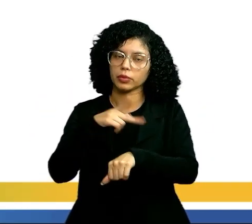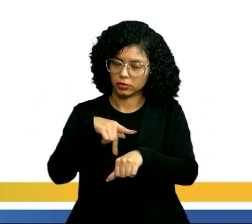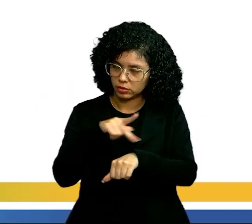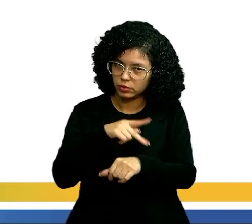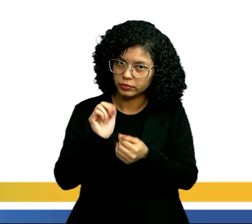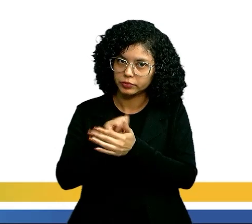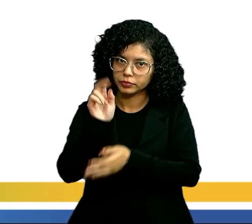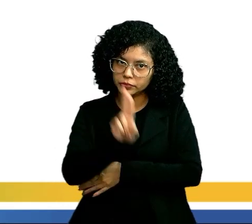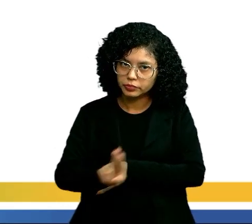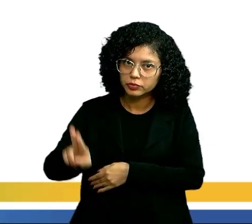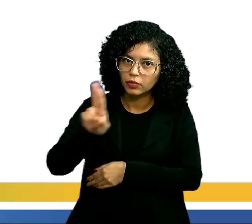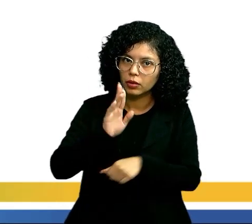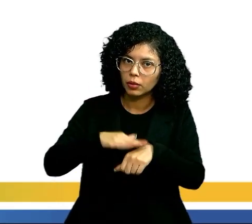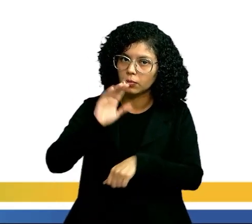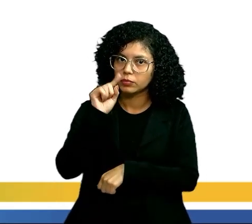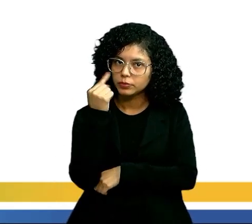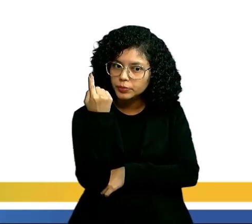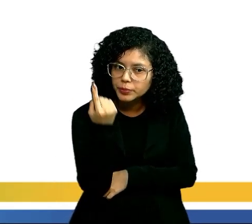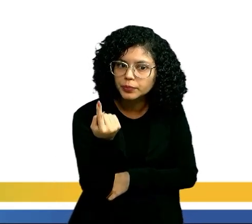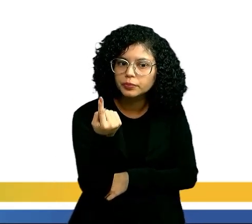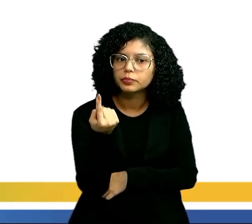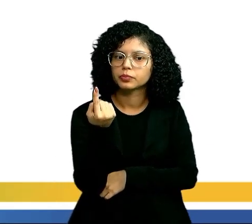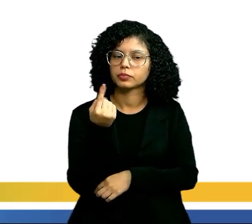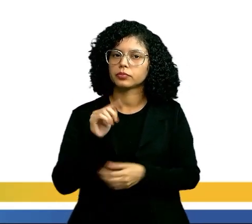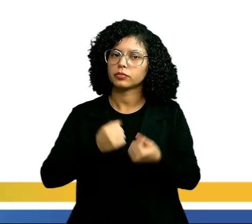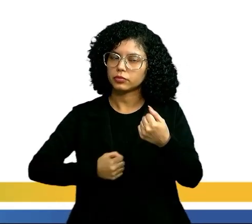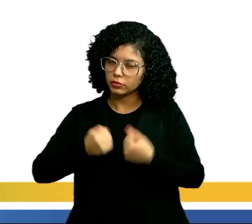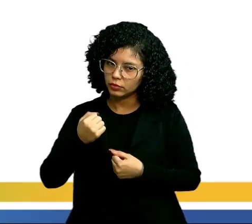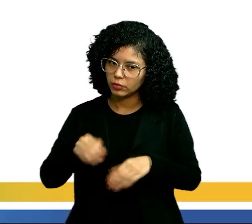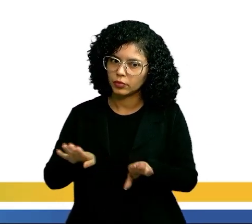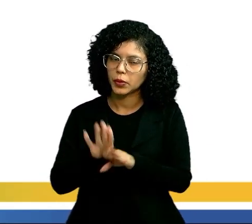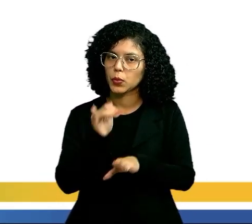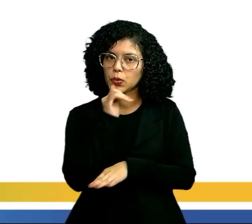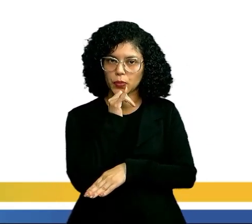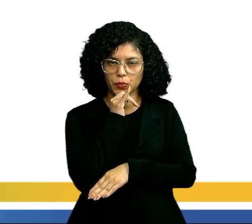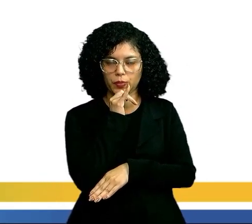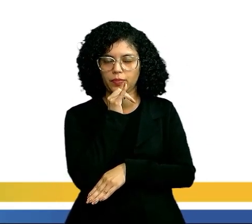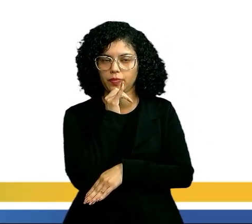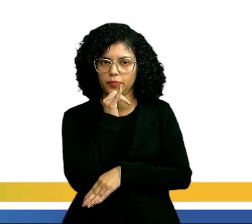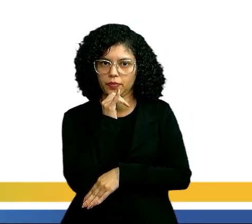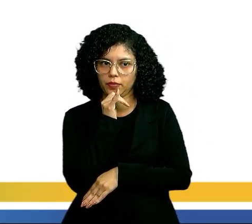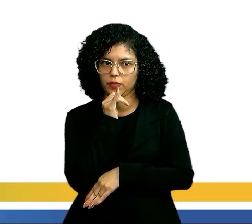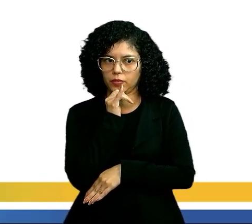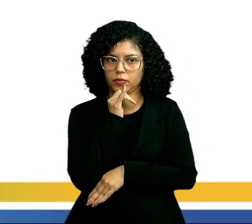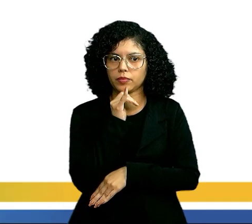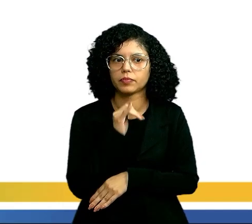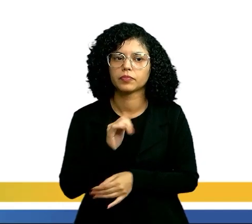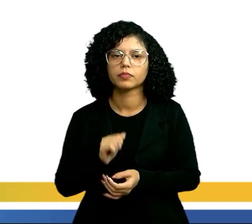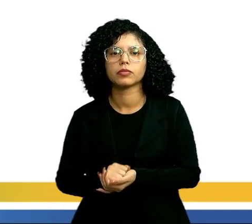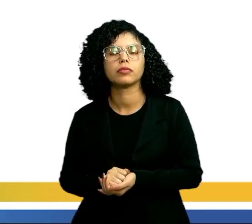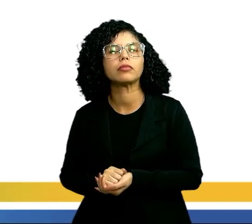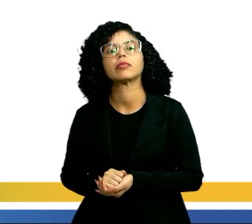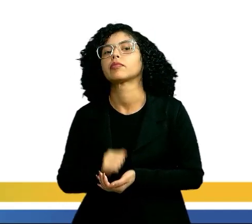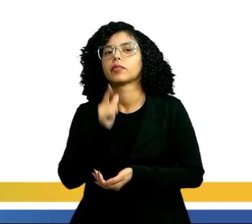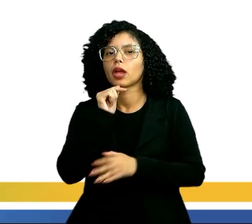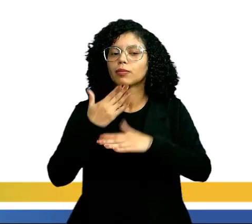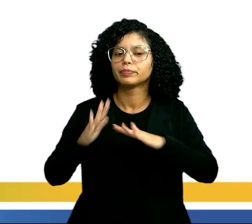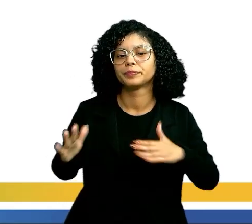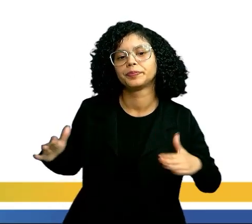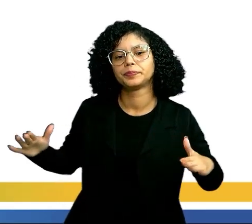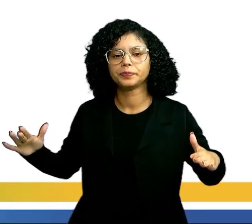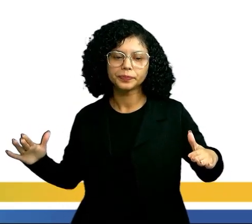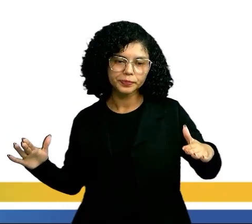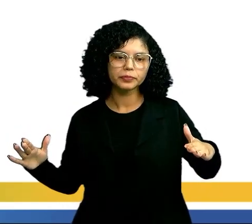países utilizam mais de um modal de transporte, né? Por exemplo, Quando a gente fala de transporte marítimo,